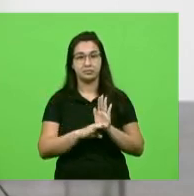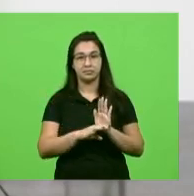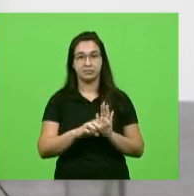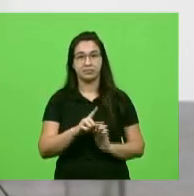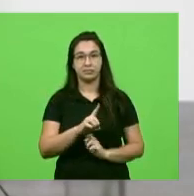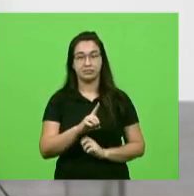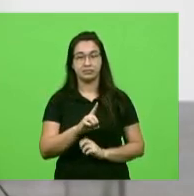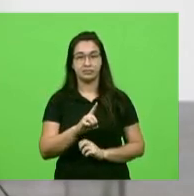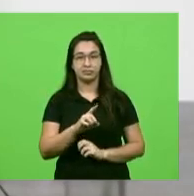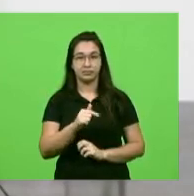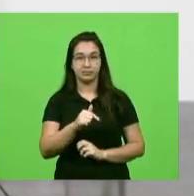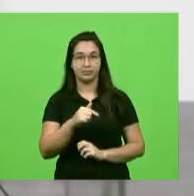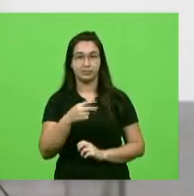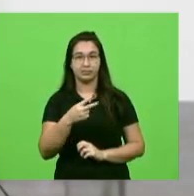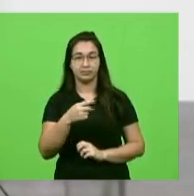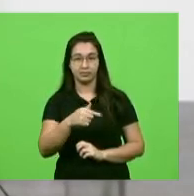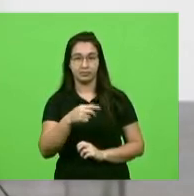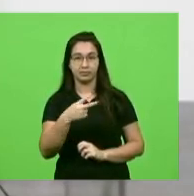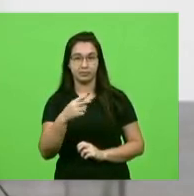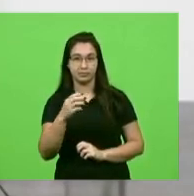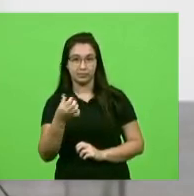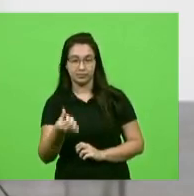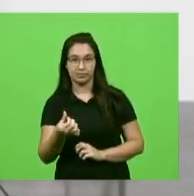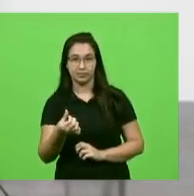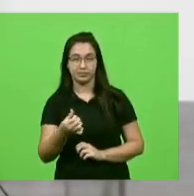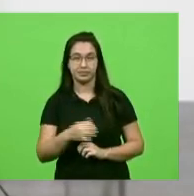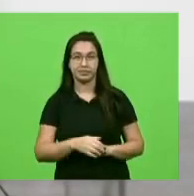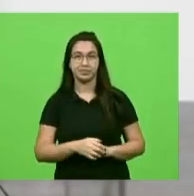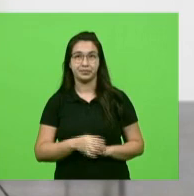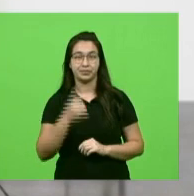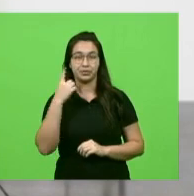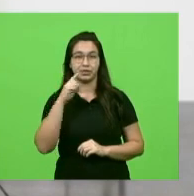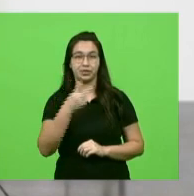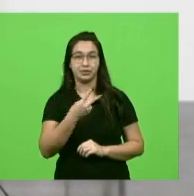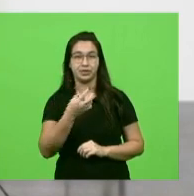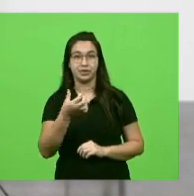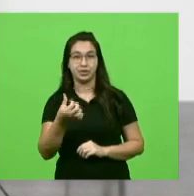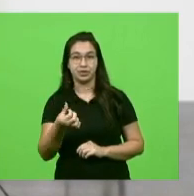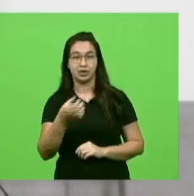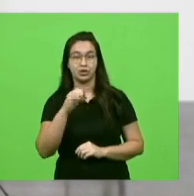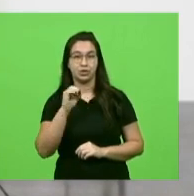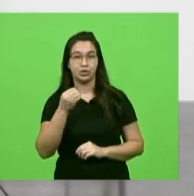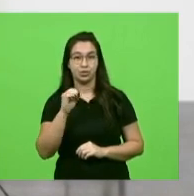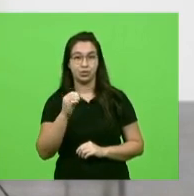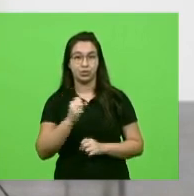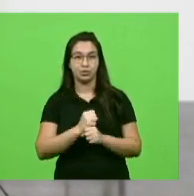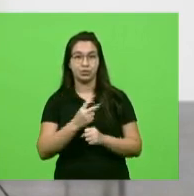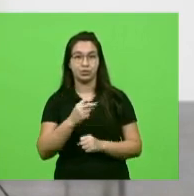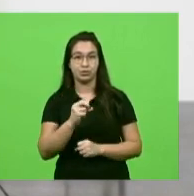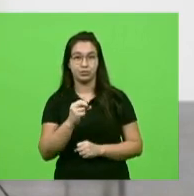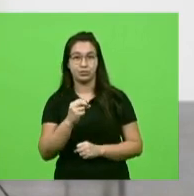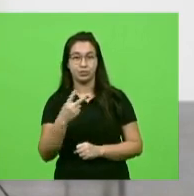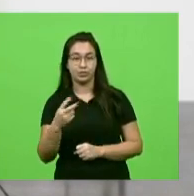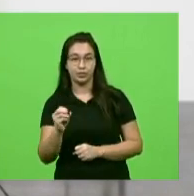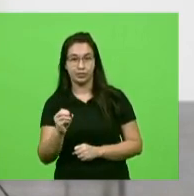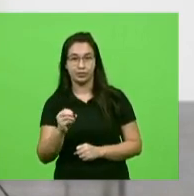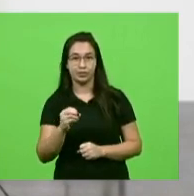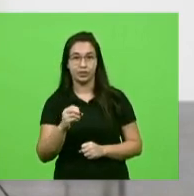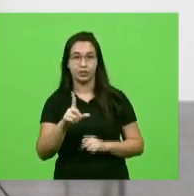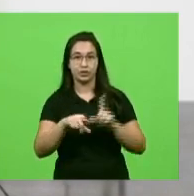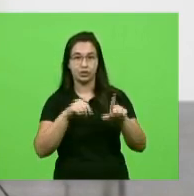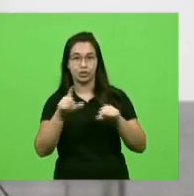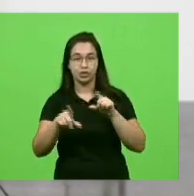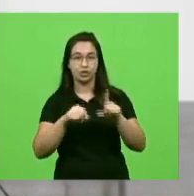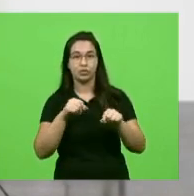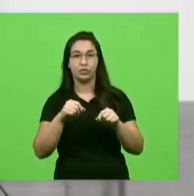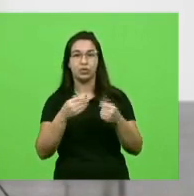7.626. Em 26 de outubro de 2020, foi realizado o sorteio dos 5 membros do Tribunal de Justiça. E em 27 de